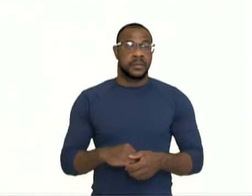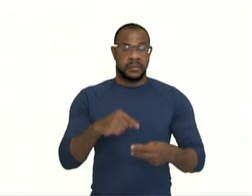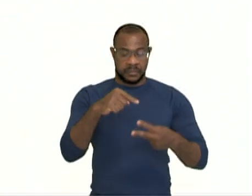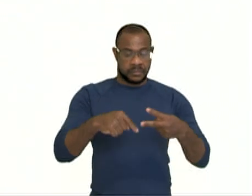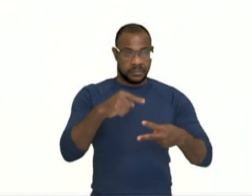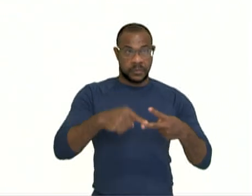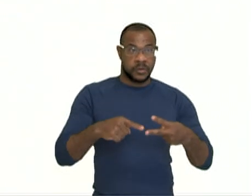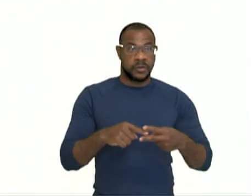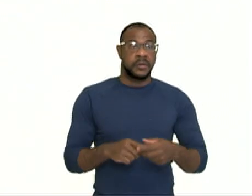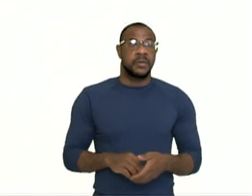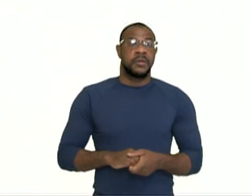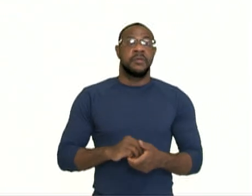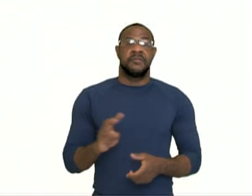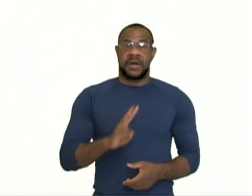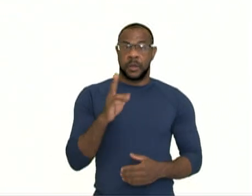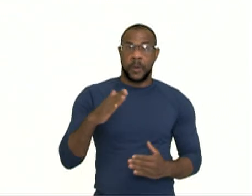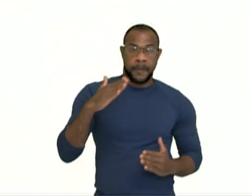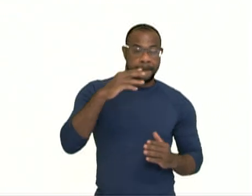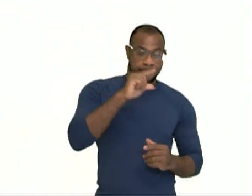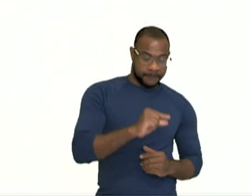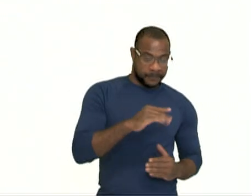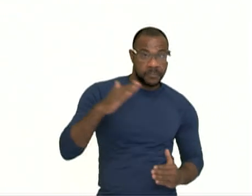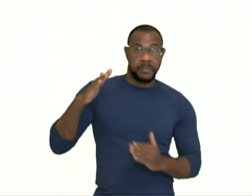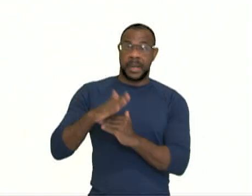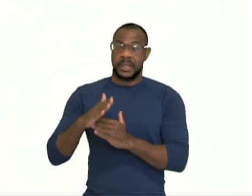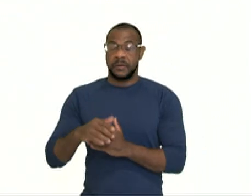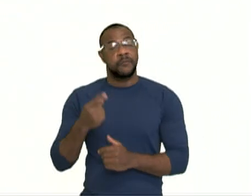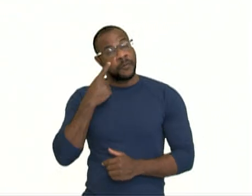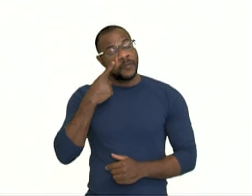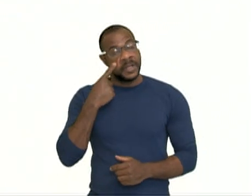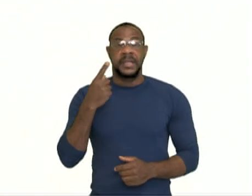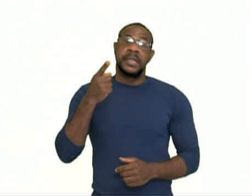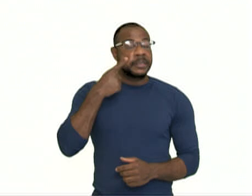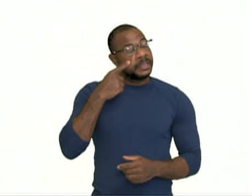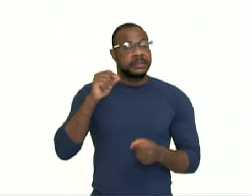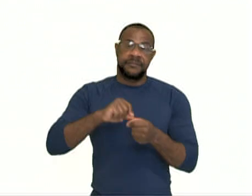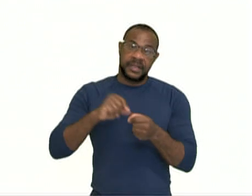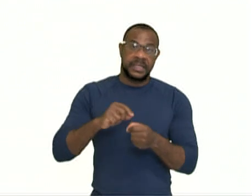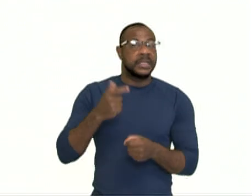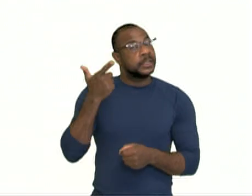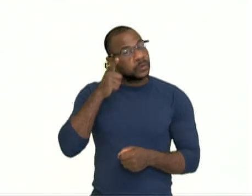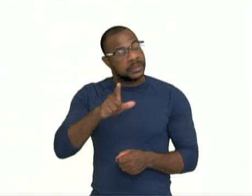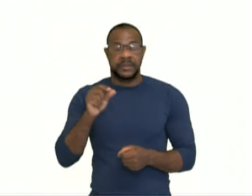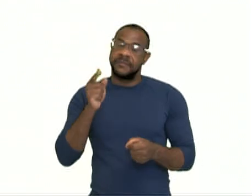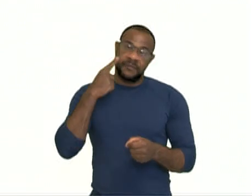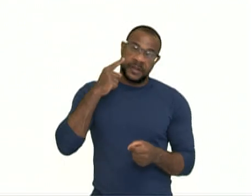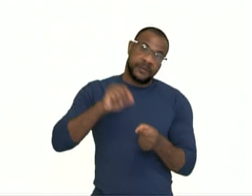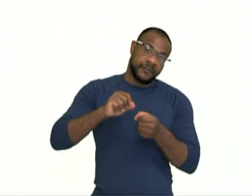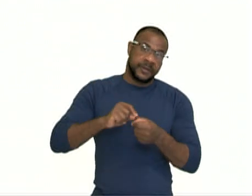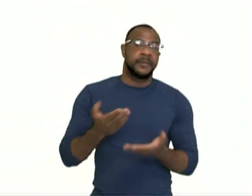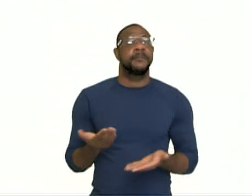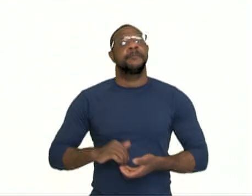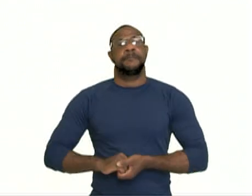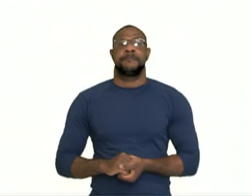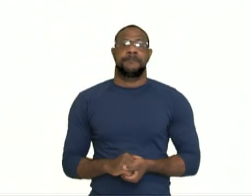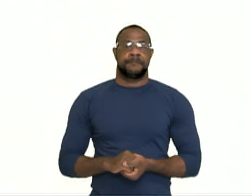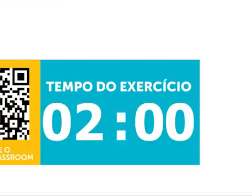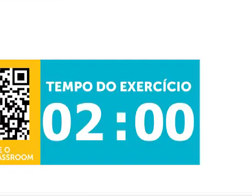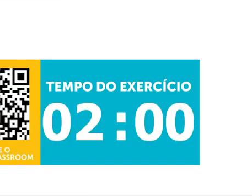valor mínimo e o valor máximo. Então, vamos ver se a gente consegue fazer aí, tá bom, gente?